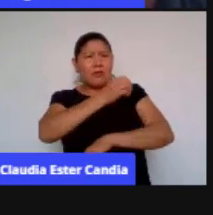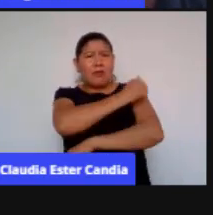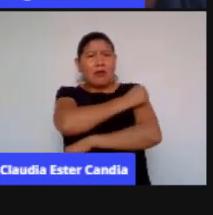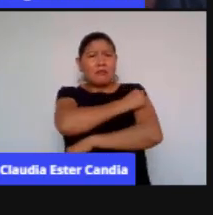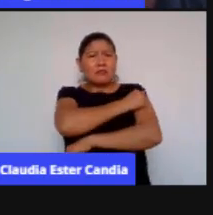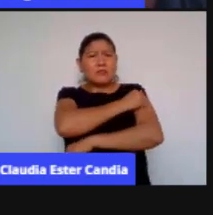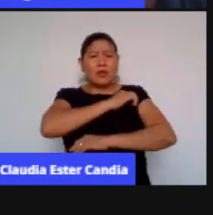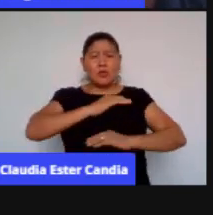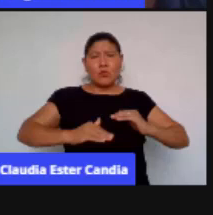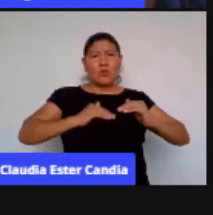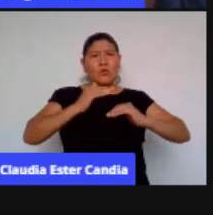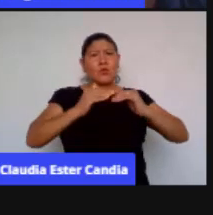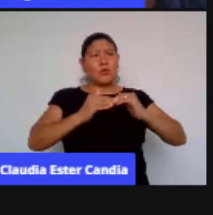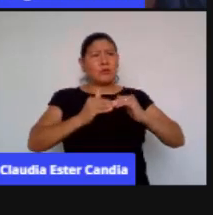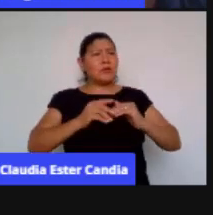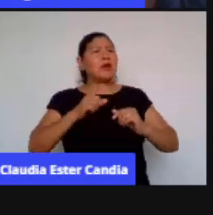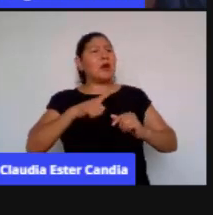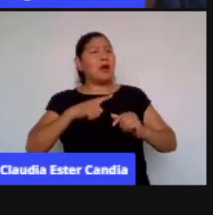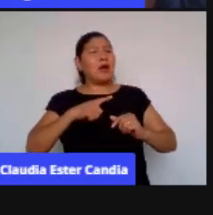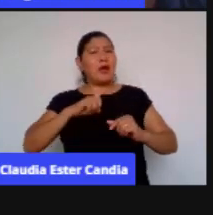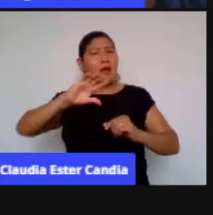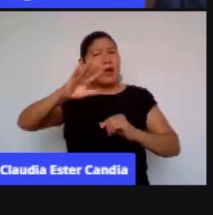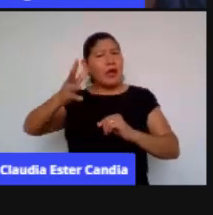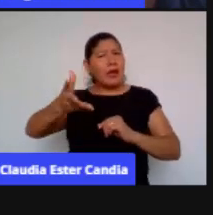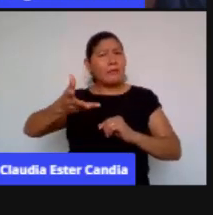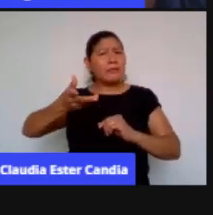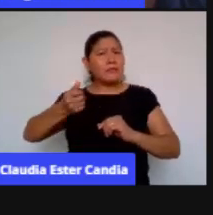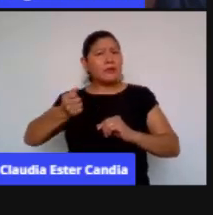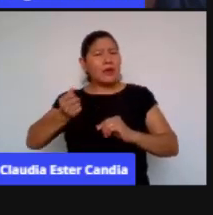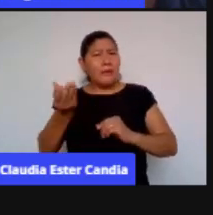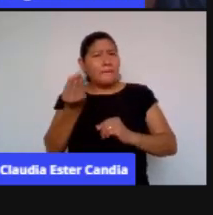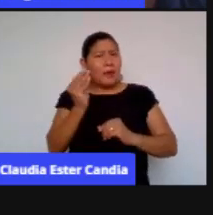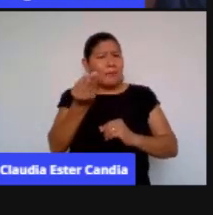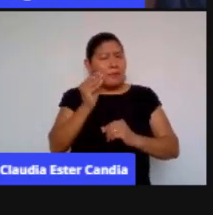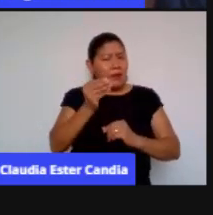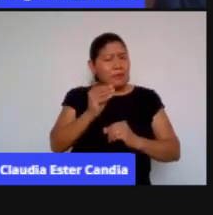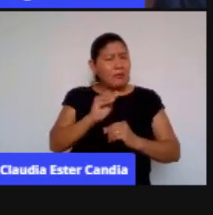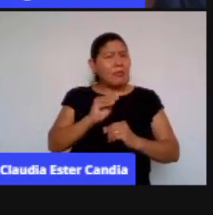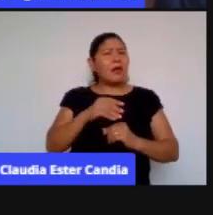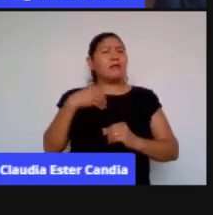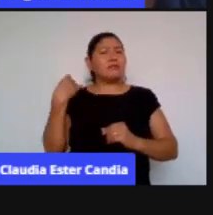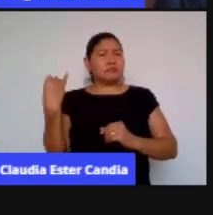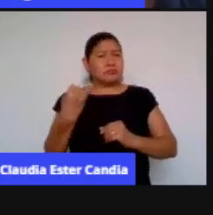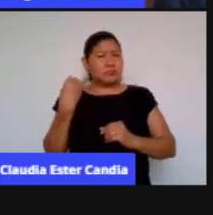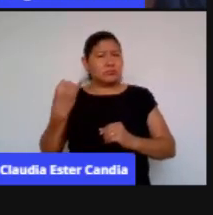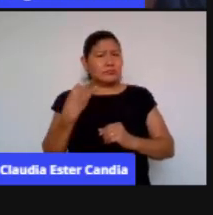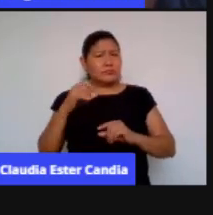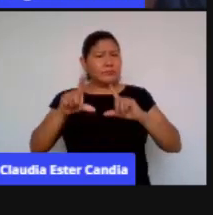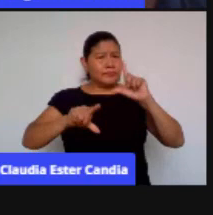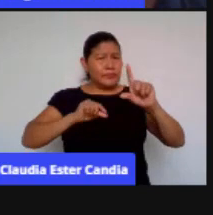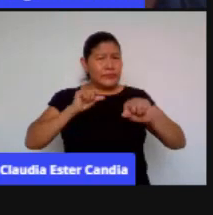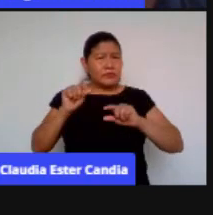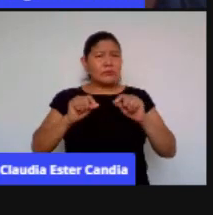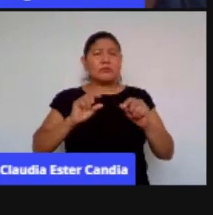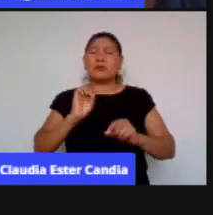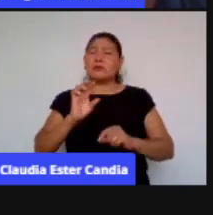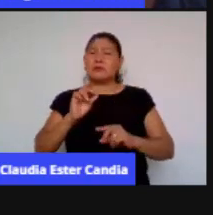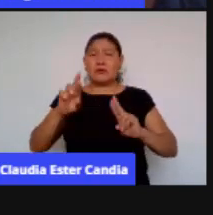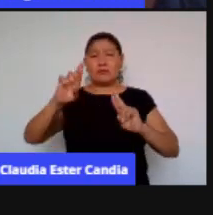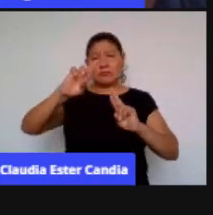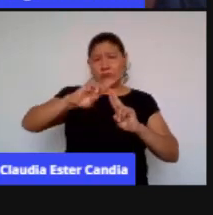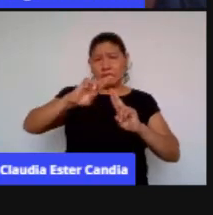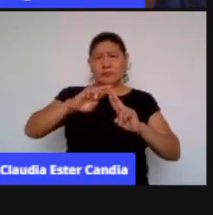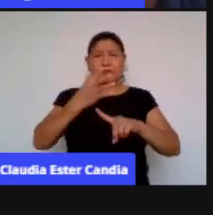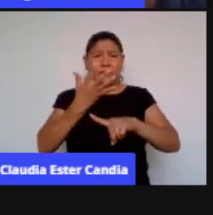estágio avançado, então por que eu não pegar as habilidades que não foram indicadas para esse ano e trabalhar com